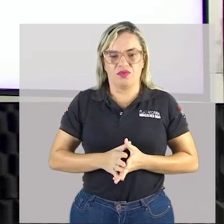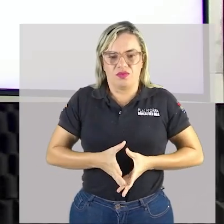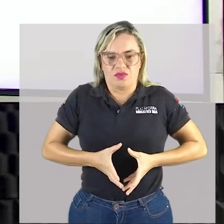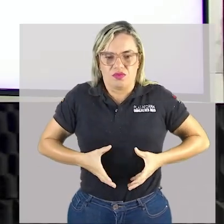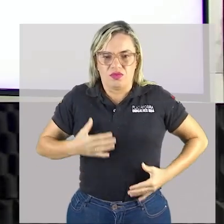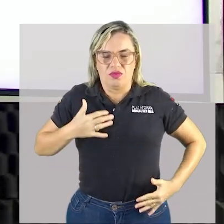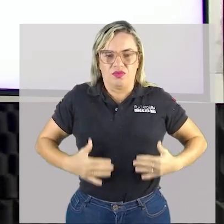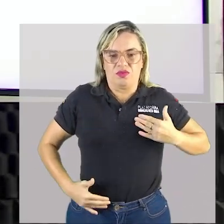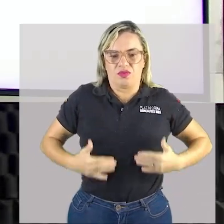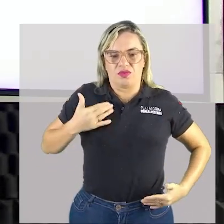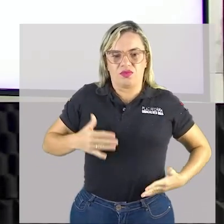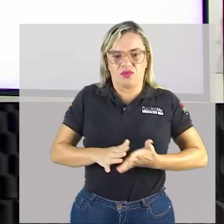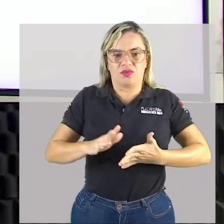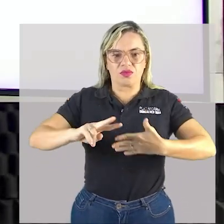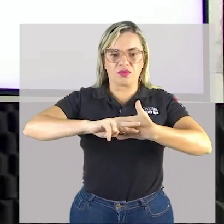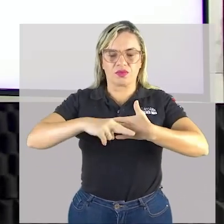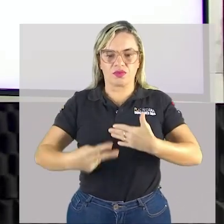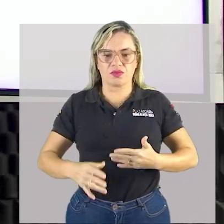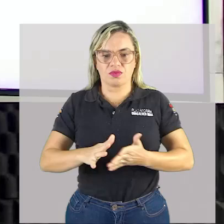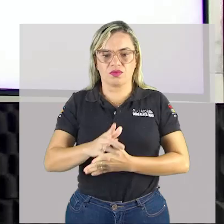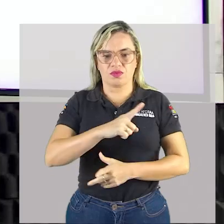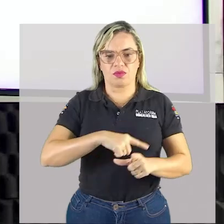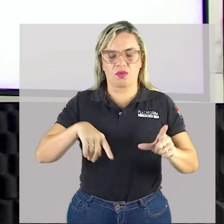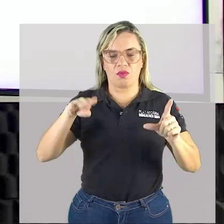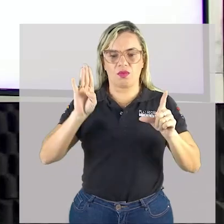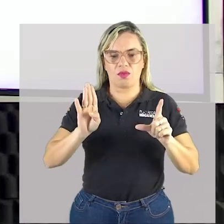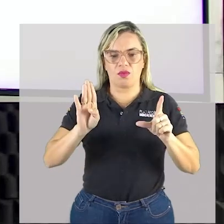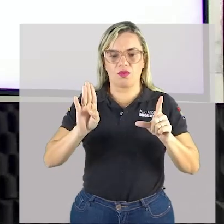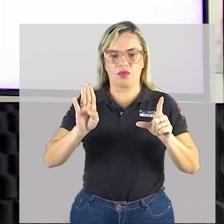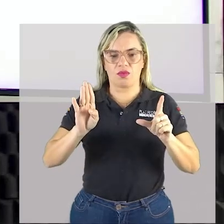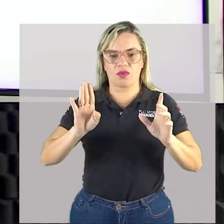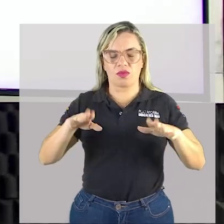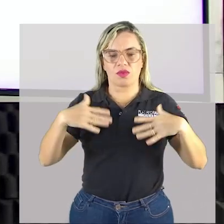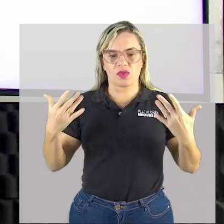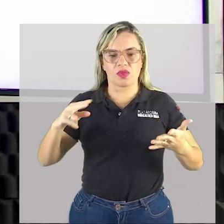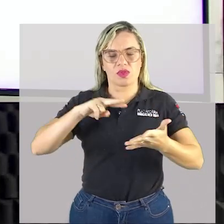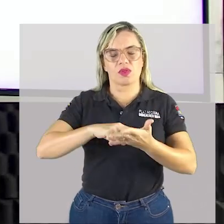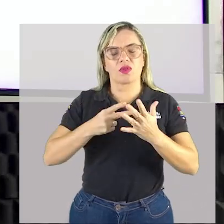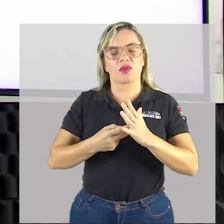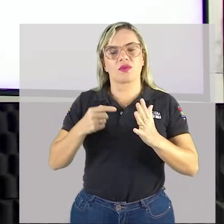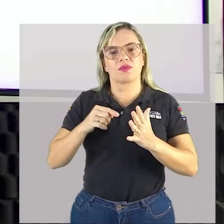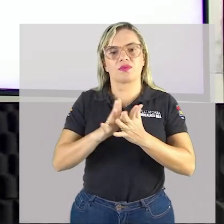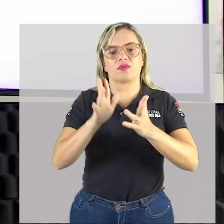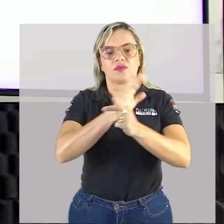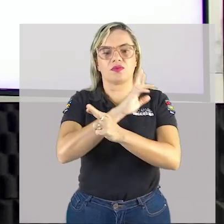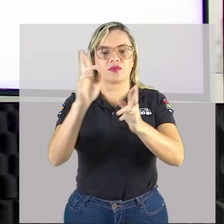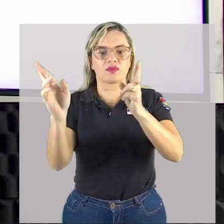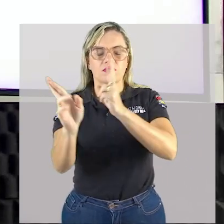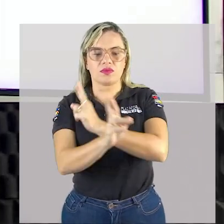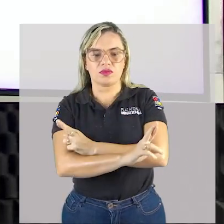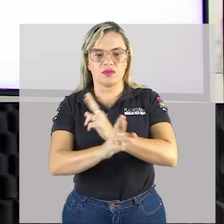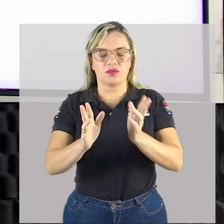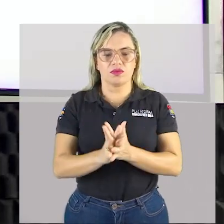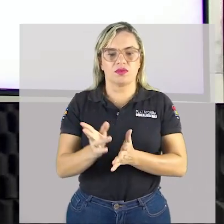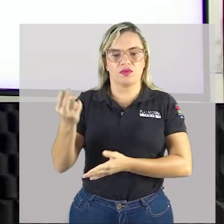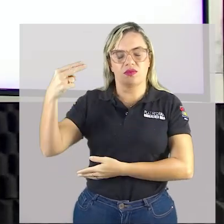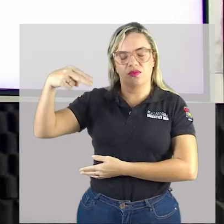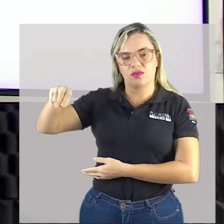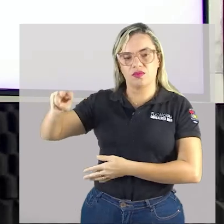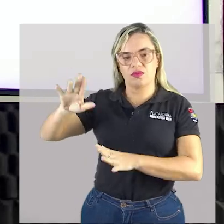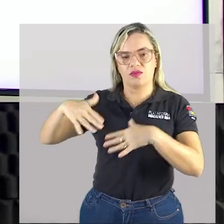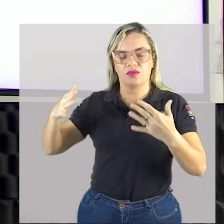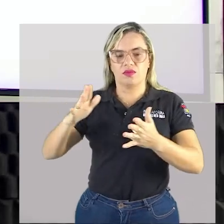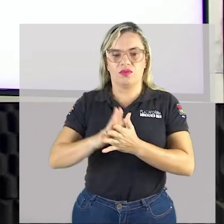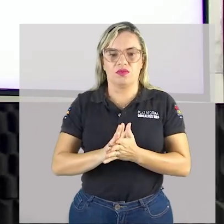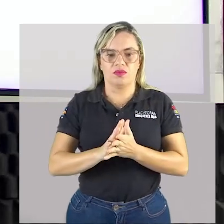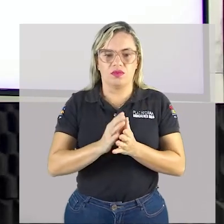no nosso corpo, né? Nitrificação está relacionado ao nitrogênio, né?